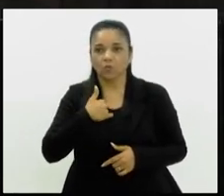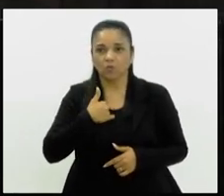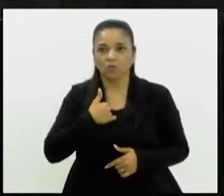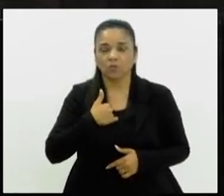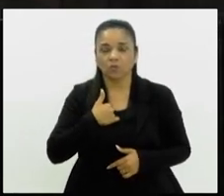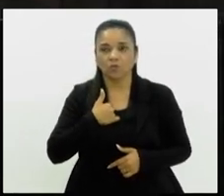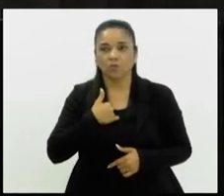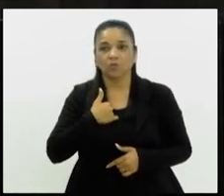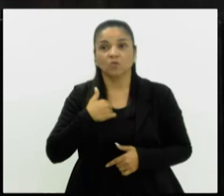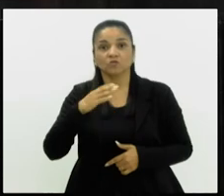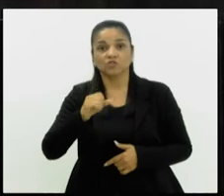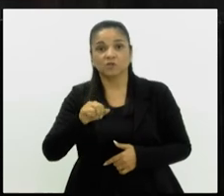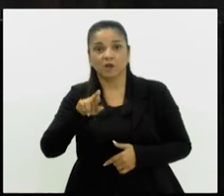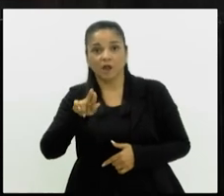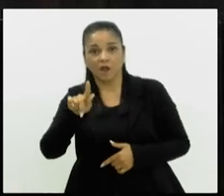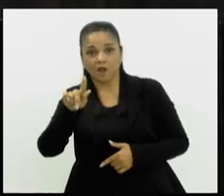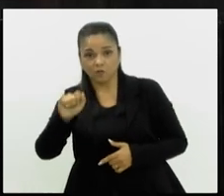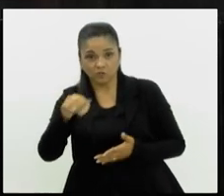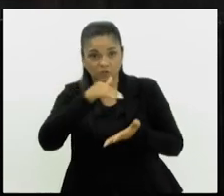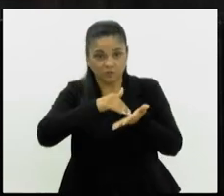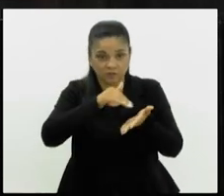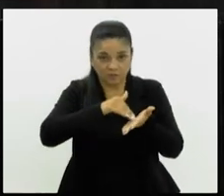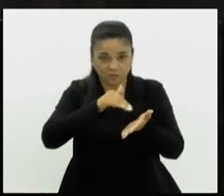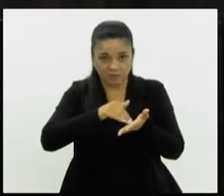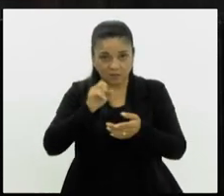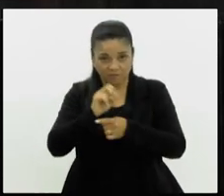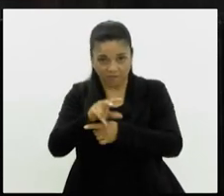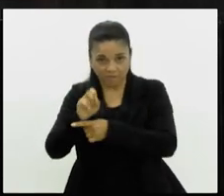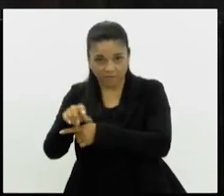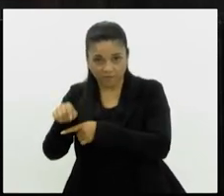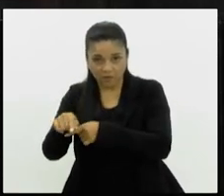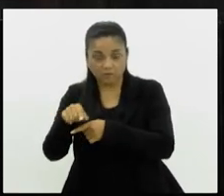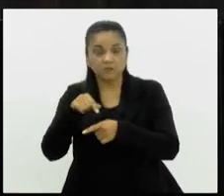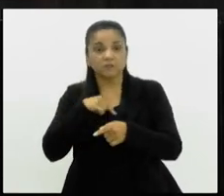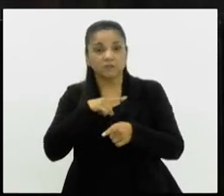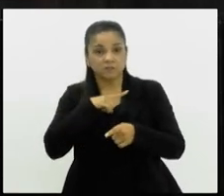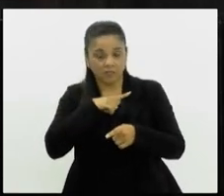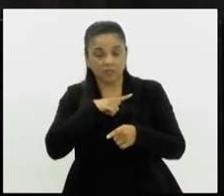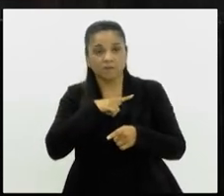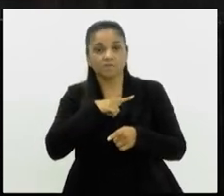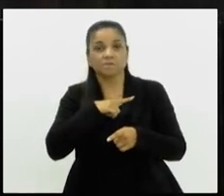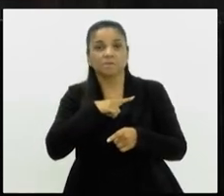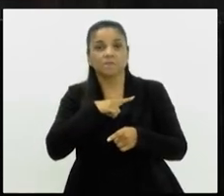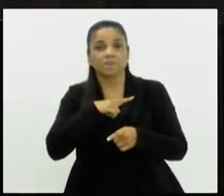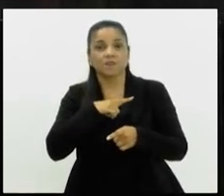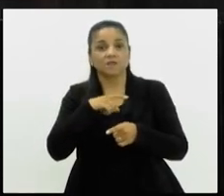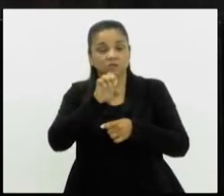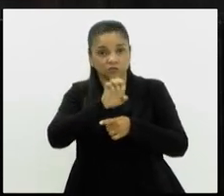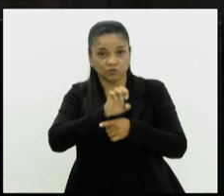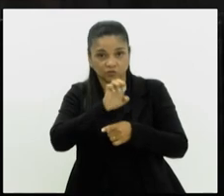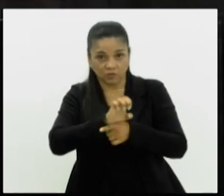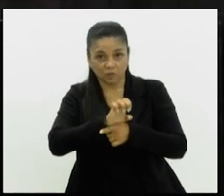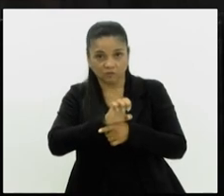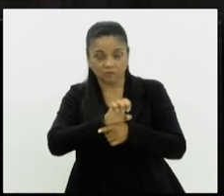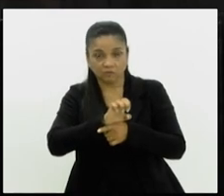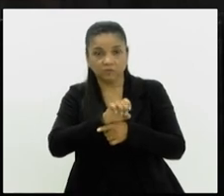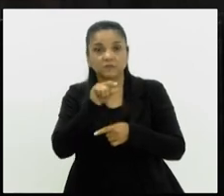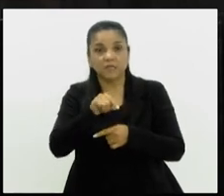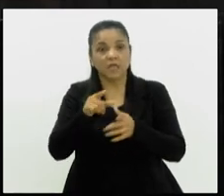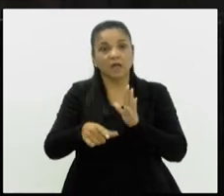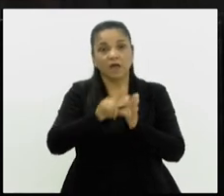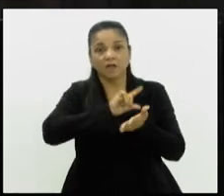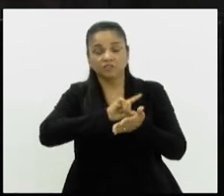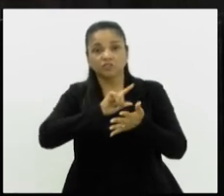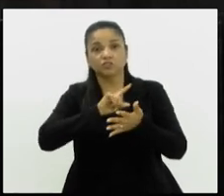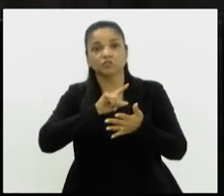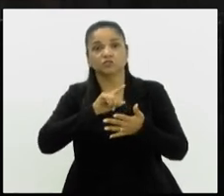encargos das suas secretarias, e esses cargos são listados, antes tem que submeter a